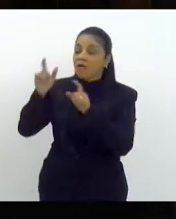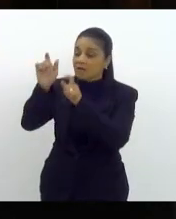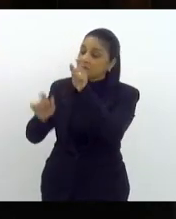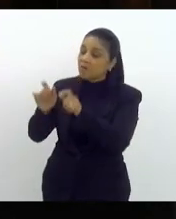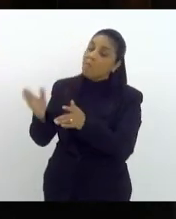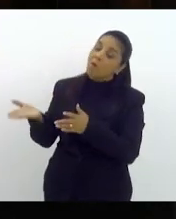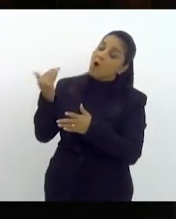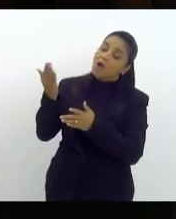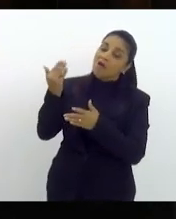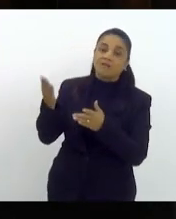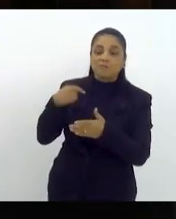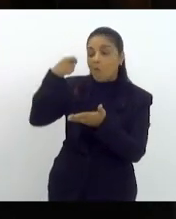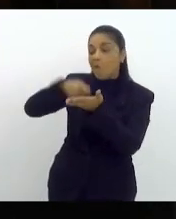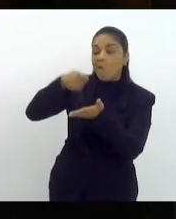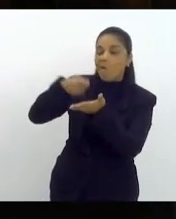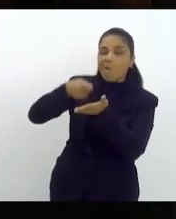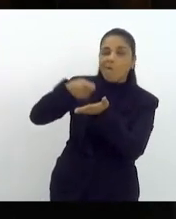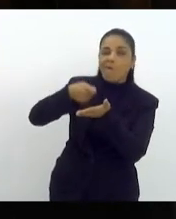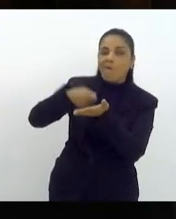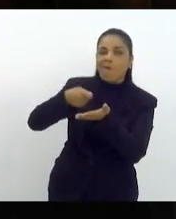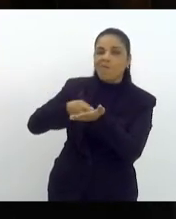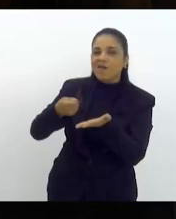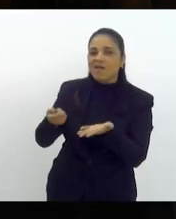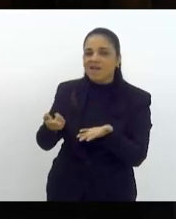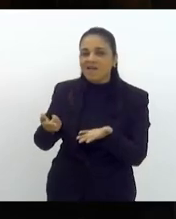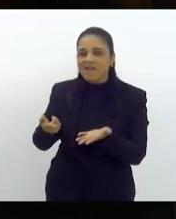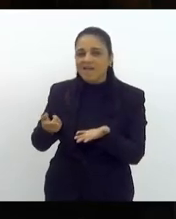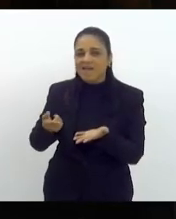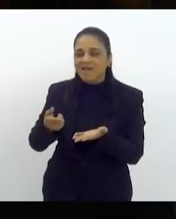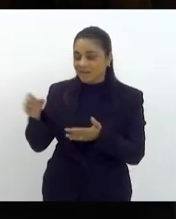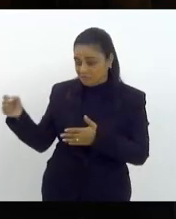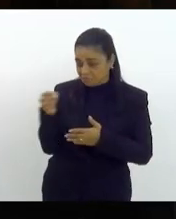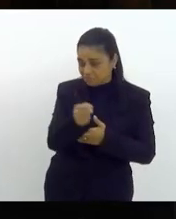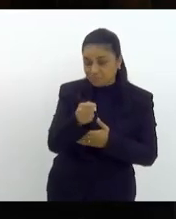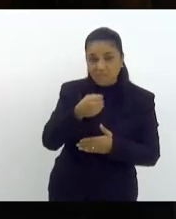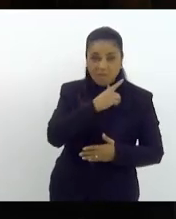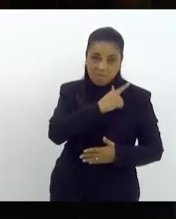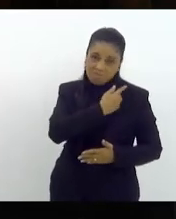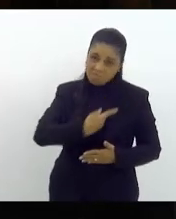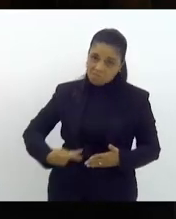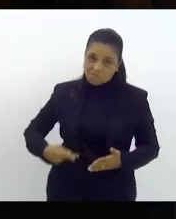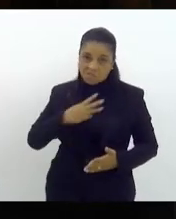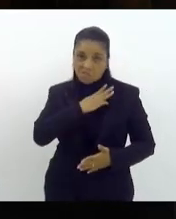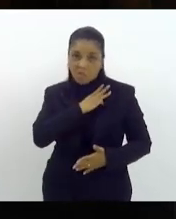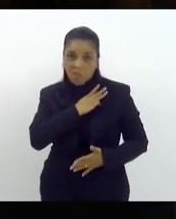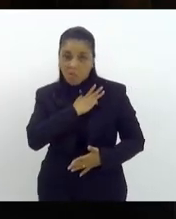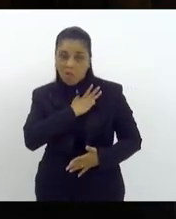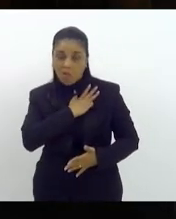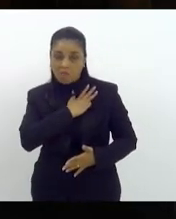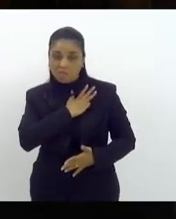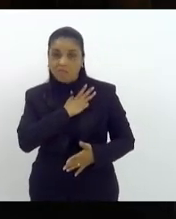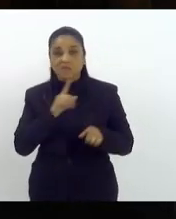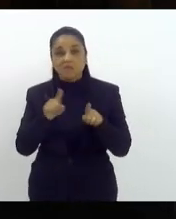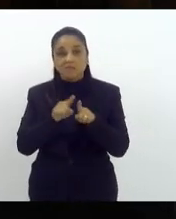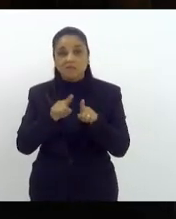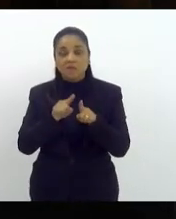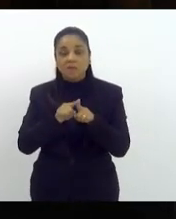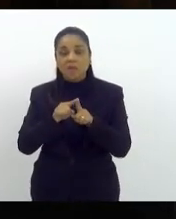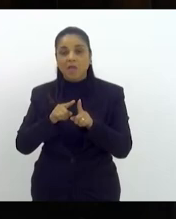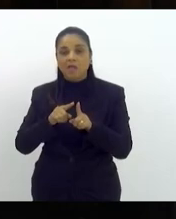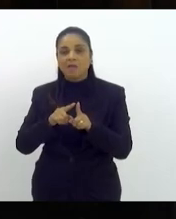vamos cobrar aquele que você colocou lá e também com relação ao ataque a liberdade